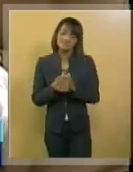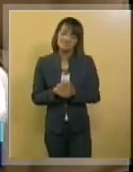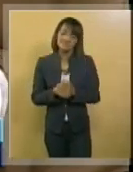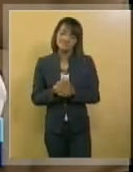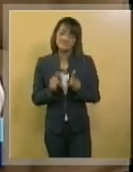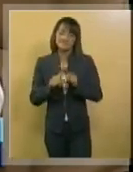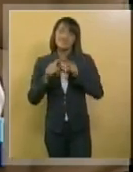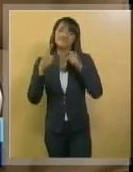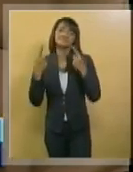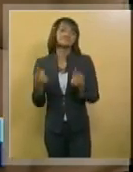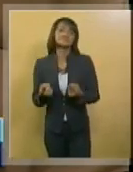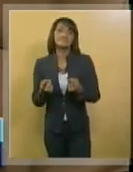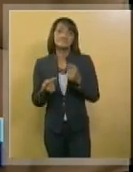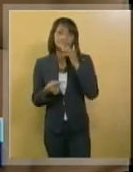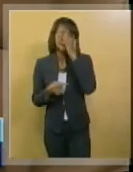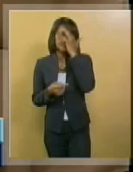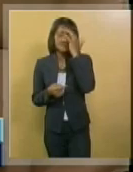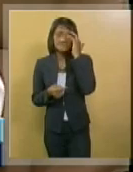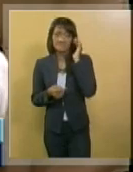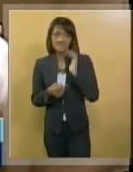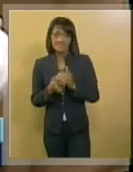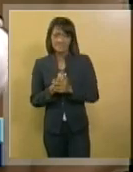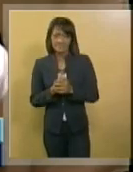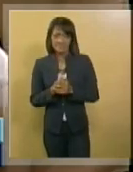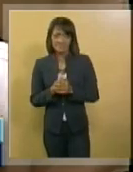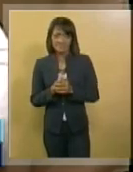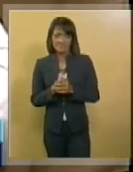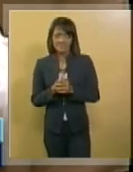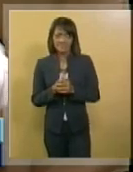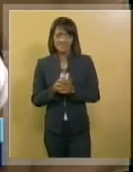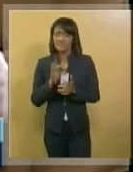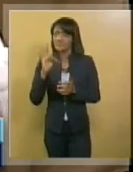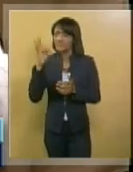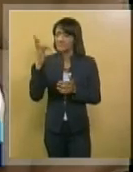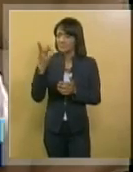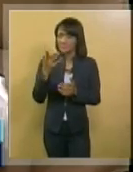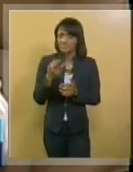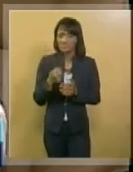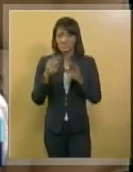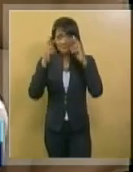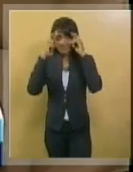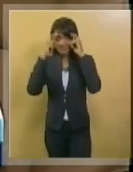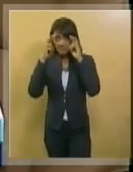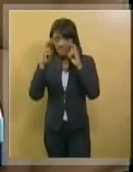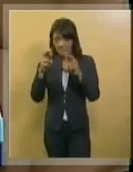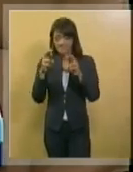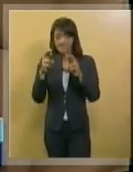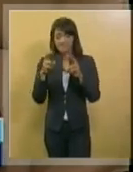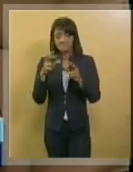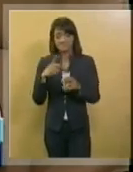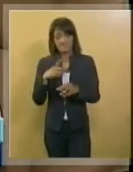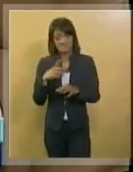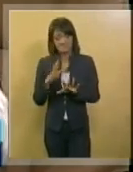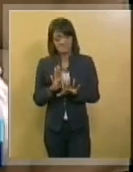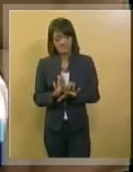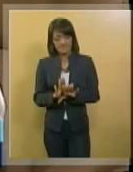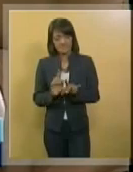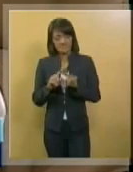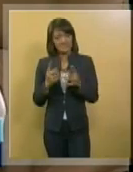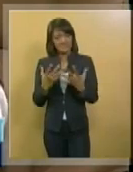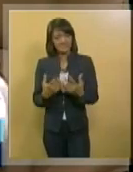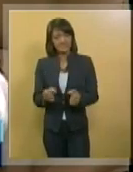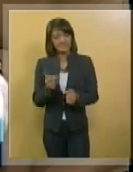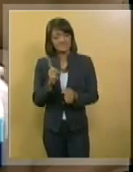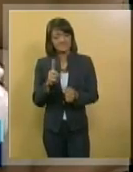Mas eu, com todas as venhas, todo o respeito possível e imaginável, mas eu vou